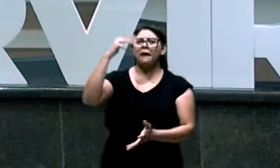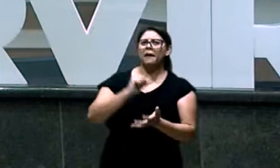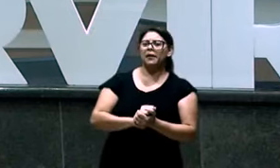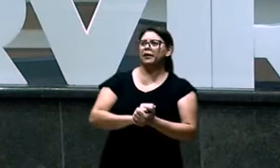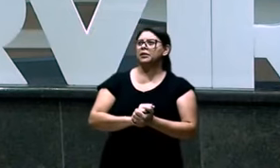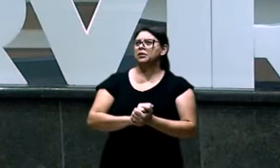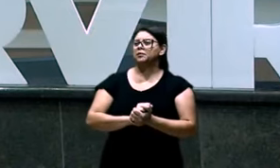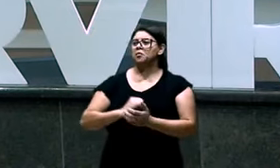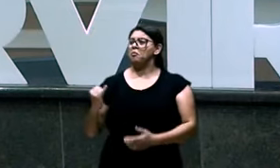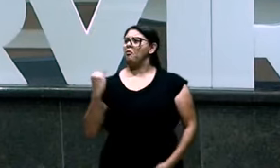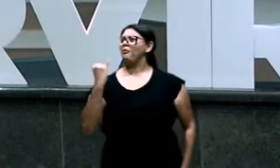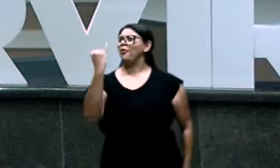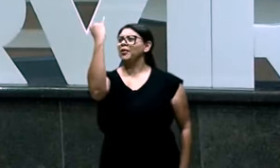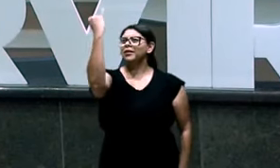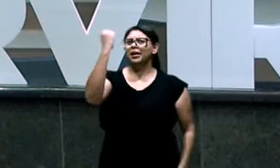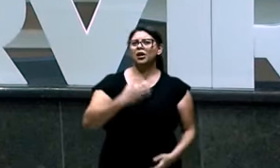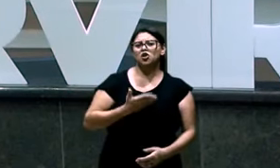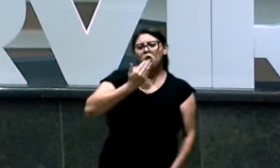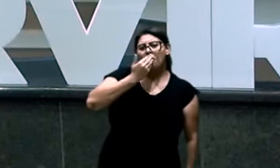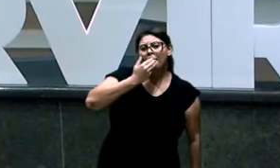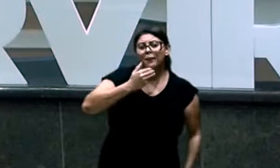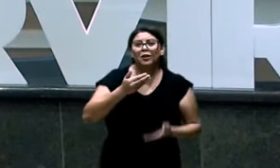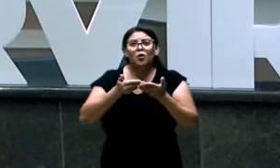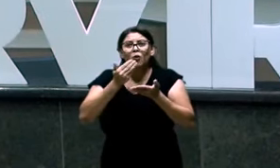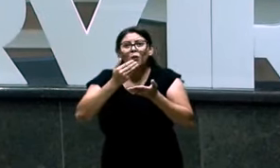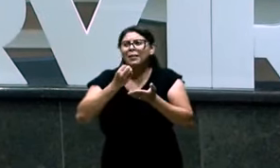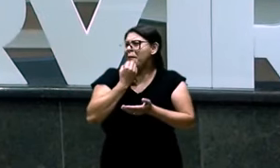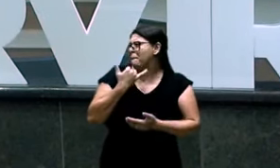das iguarias dos sacerdotes? Vai não.